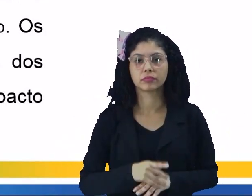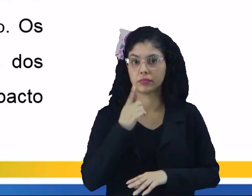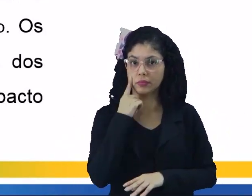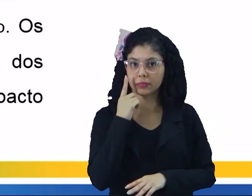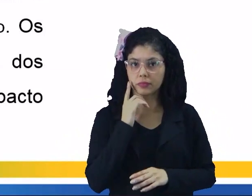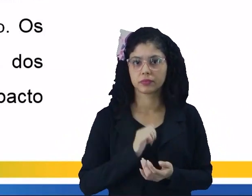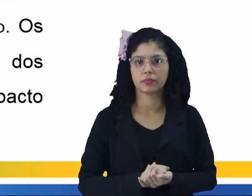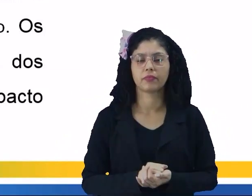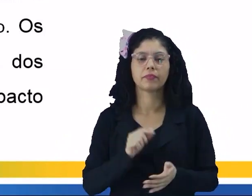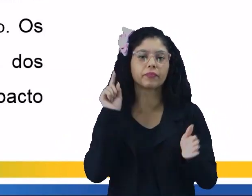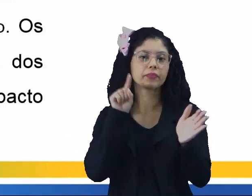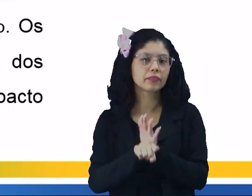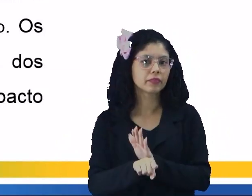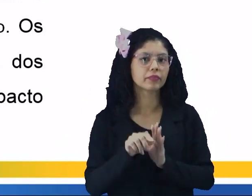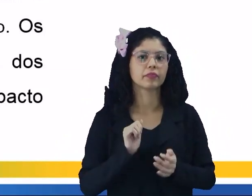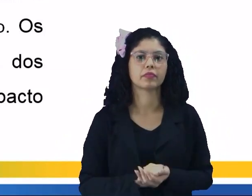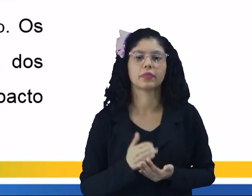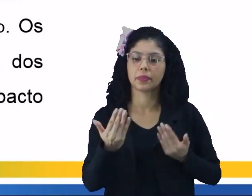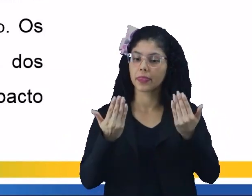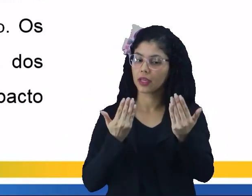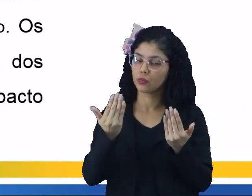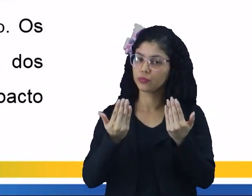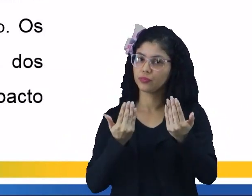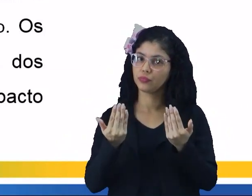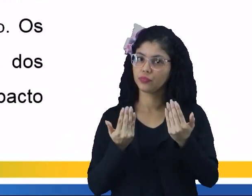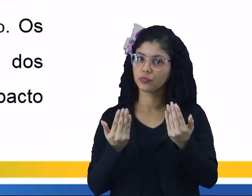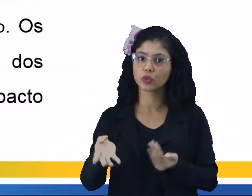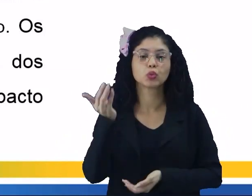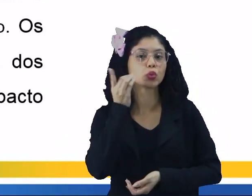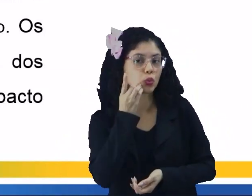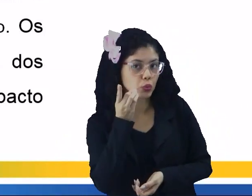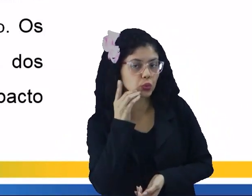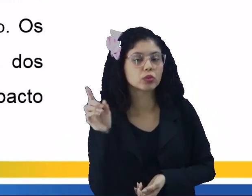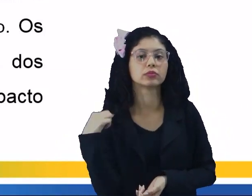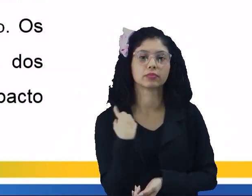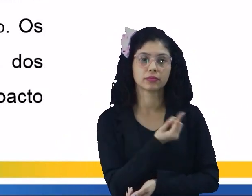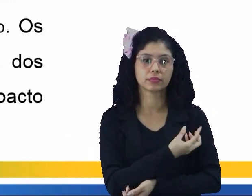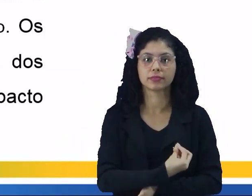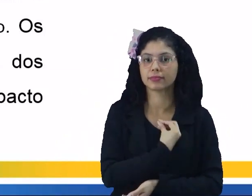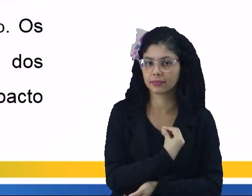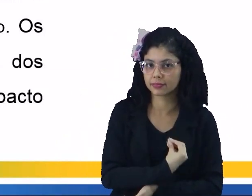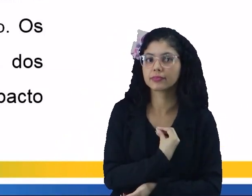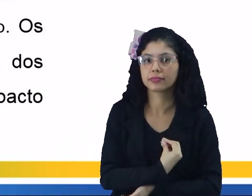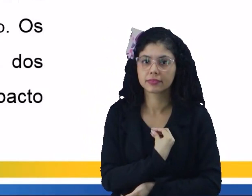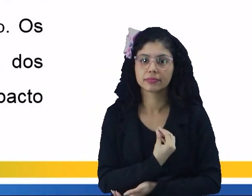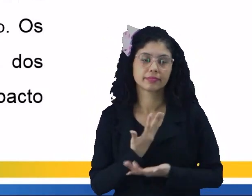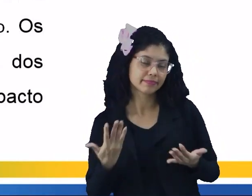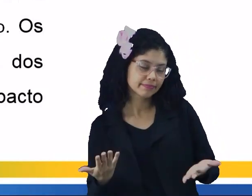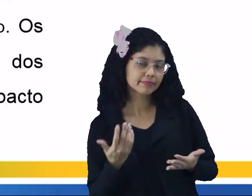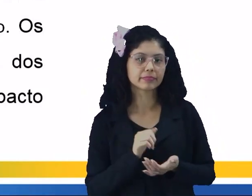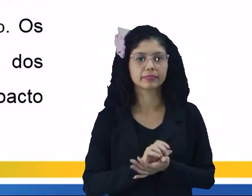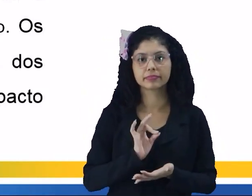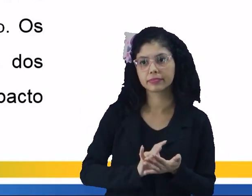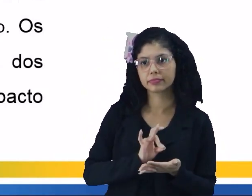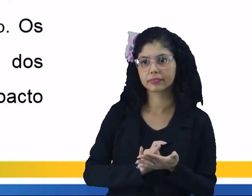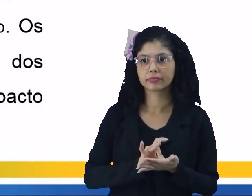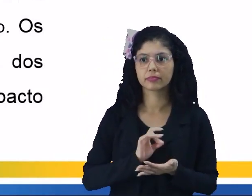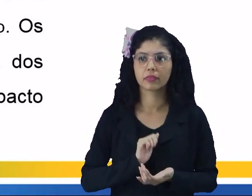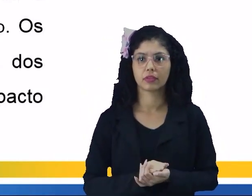Olha só, pessoal, uma questão relacionou algo do cotidiano que acontece no nosso dia a dia, não é